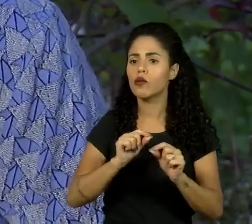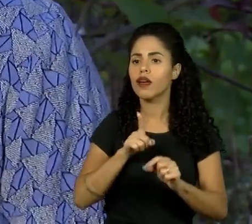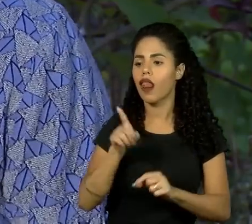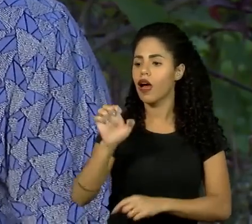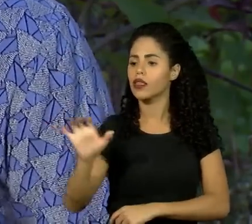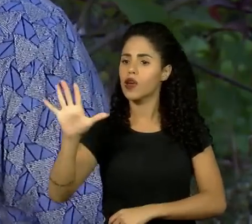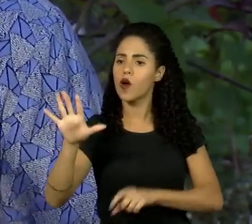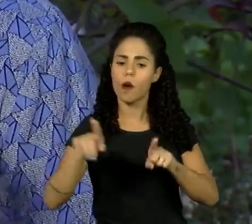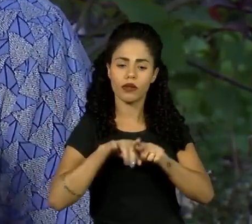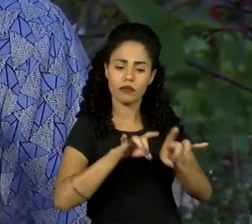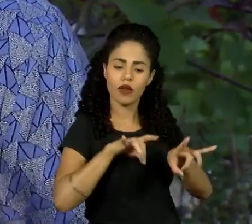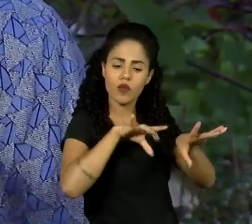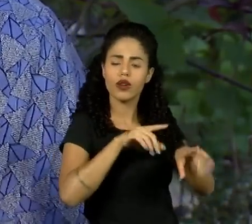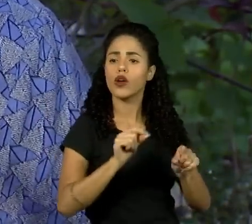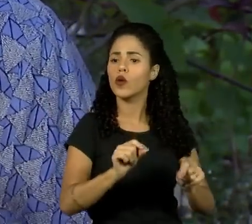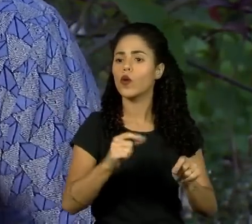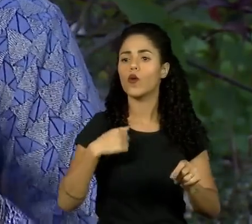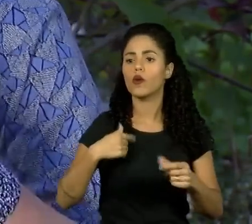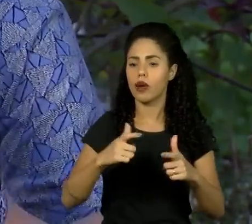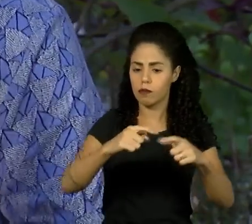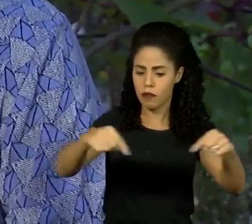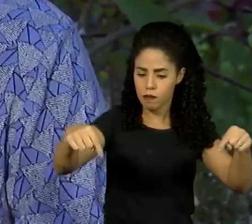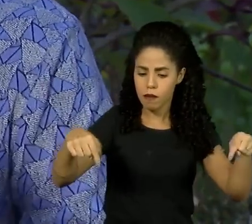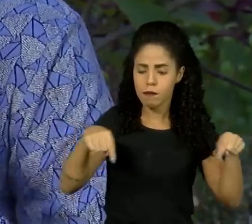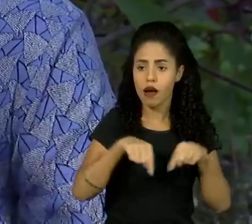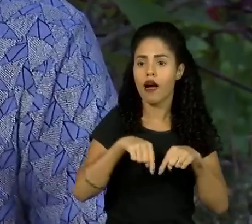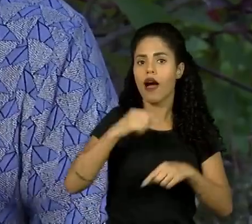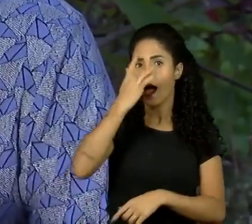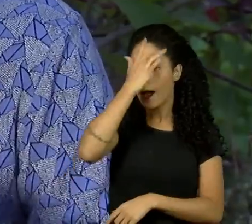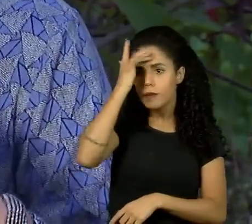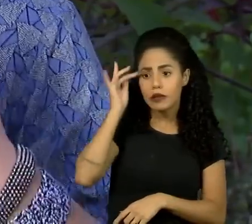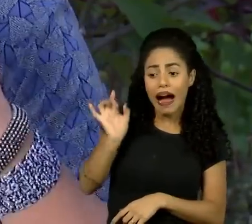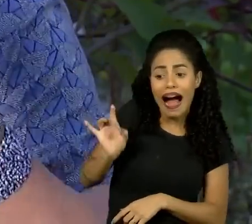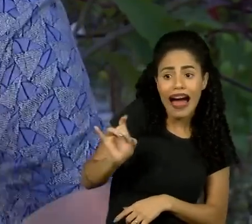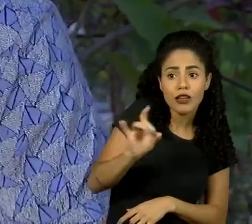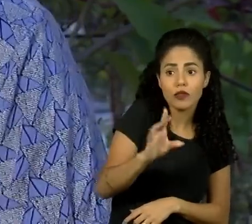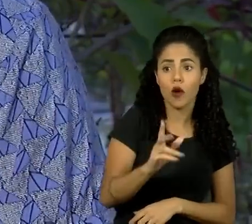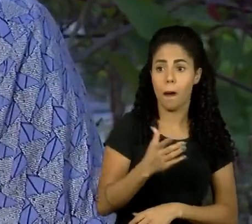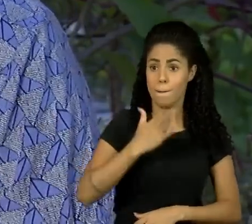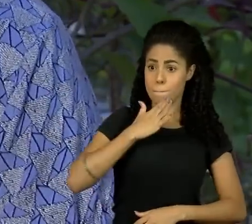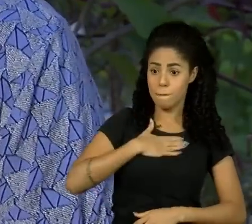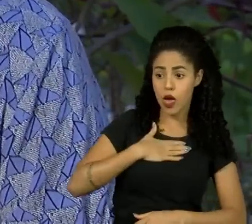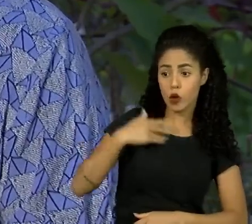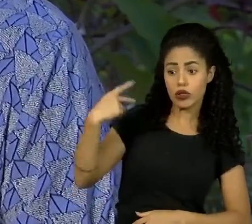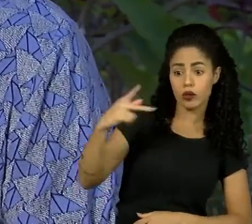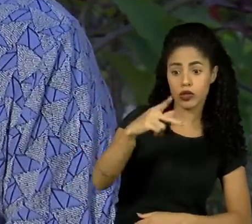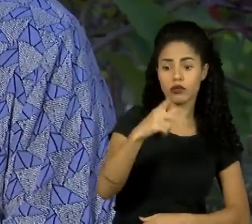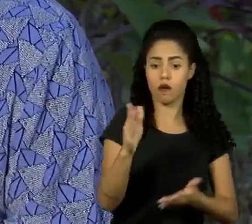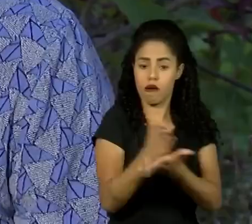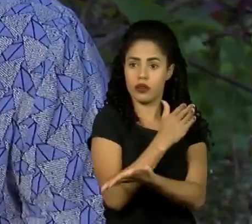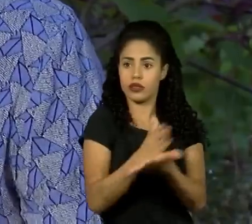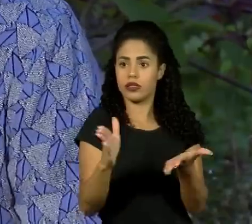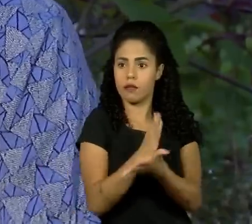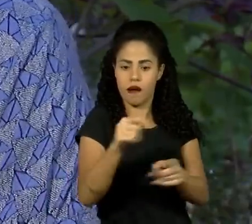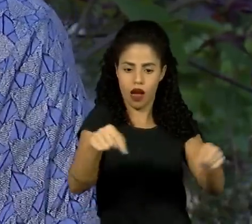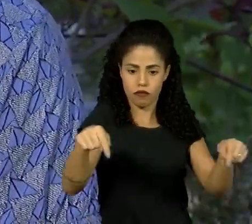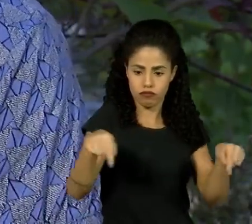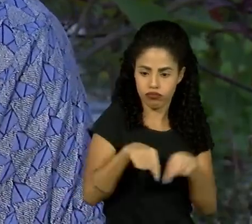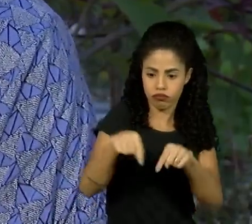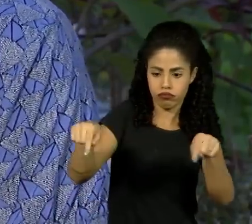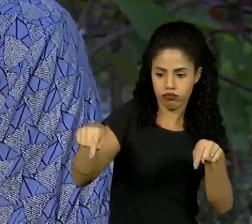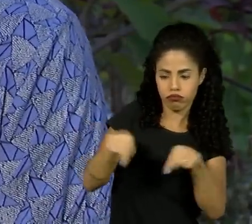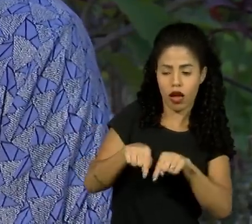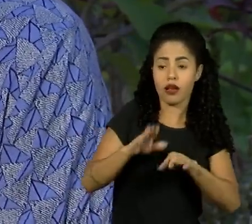quanto da Austrália, tem a questão do allotment, né? Cada pessoa tem o seu lote e fica responsável por cuidar do seu lote, e tem um suporte do